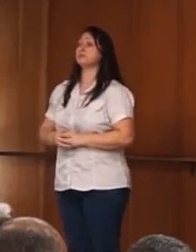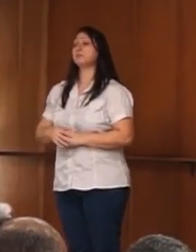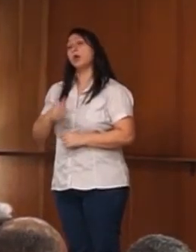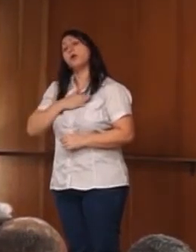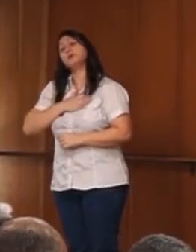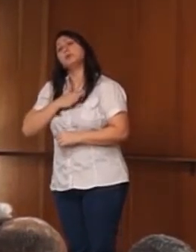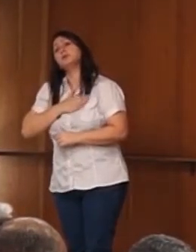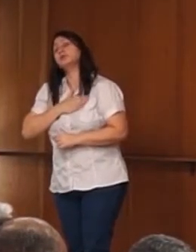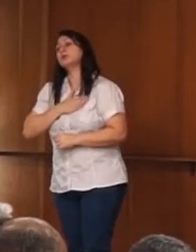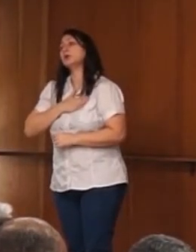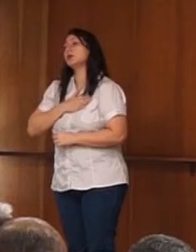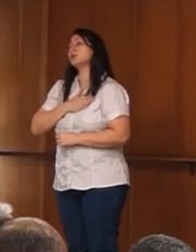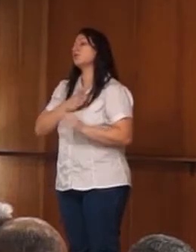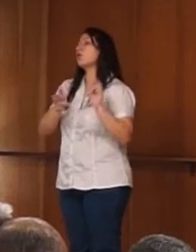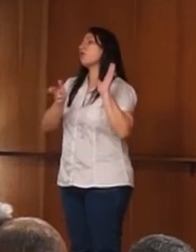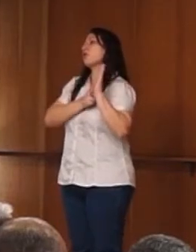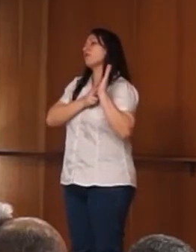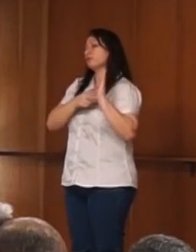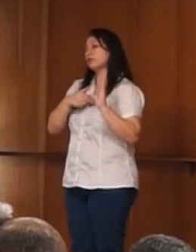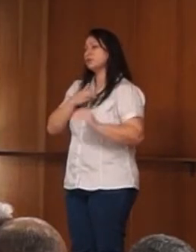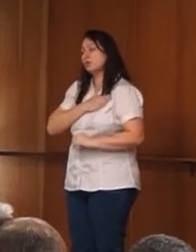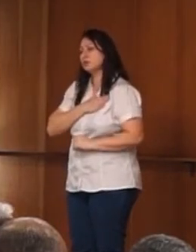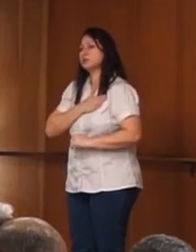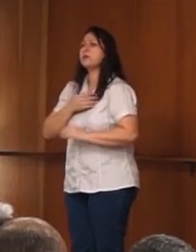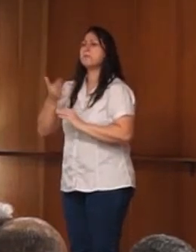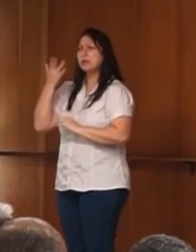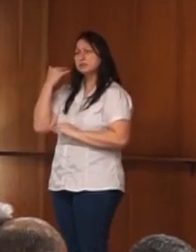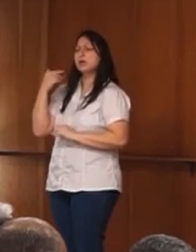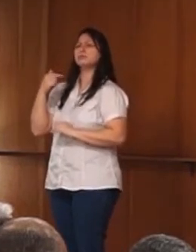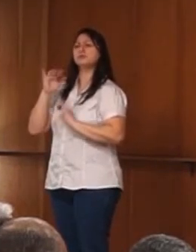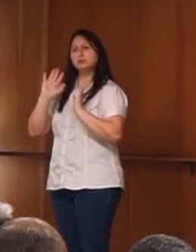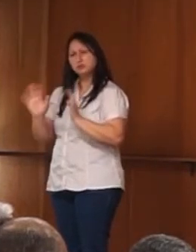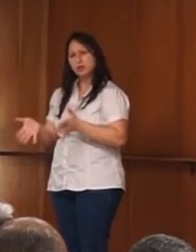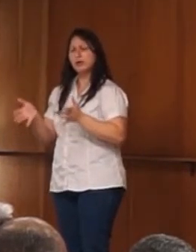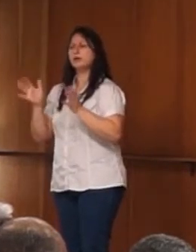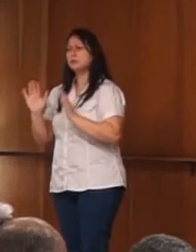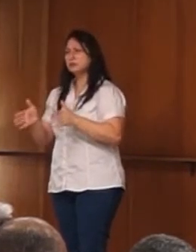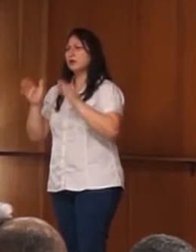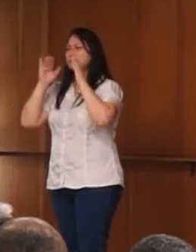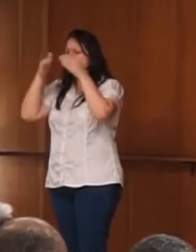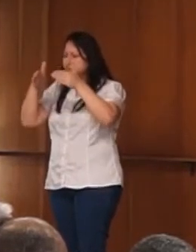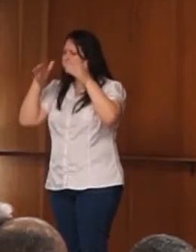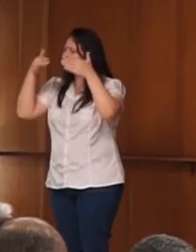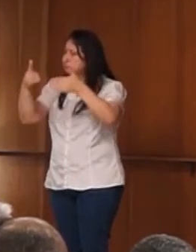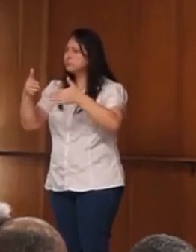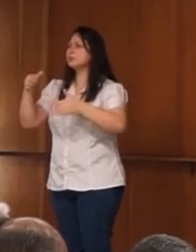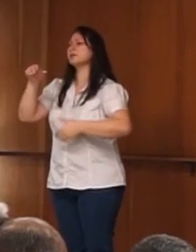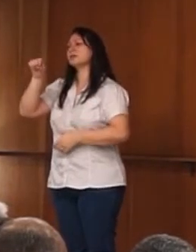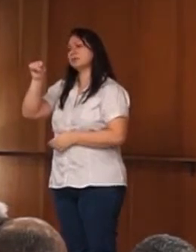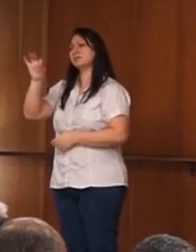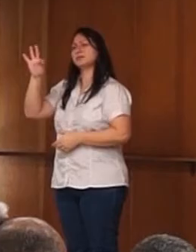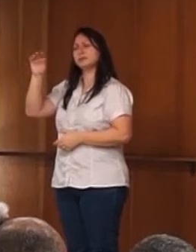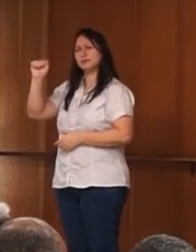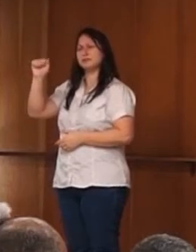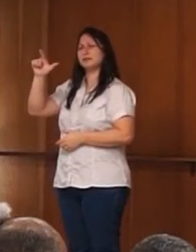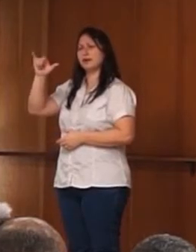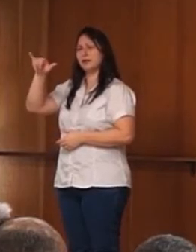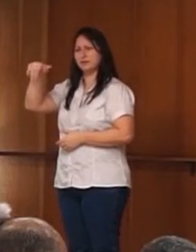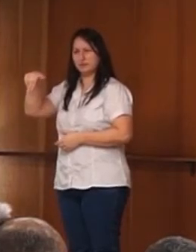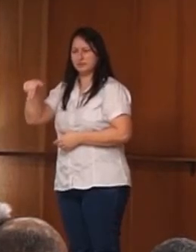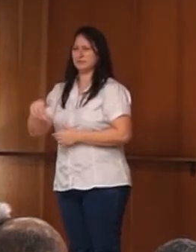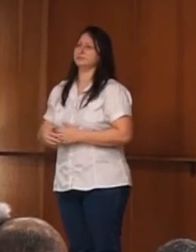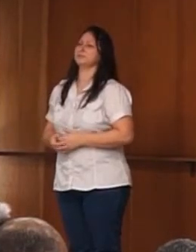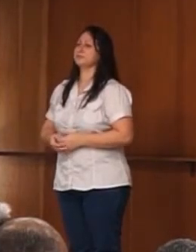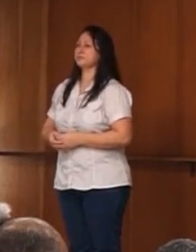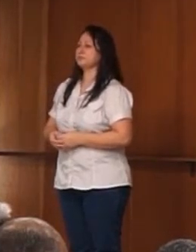gostei, confesso que eu gostei. Já fui trotskista e gostei, mas gostei de ser estalinista. E me chamaram